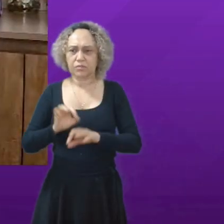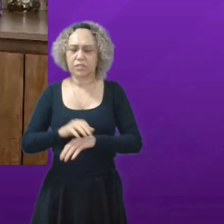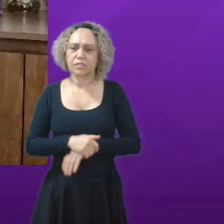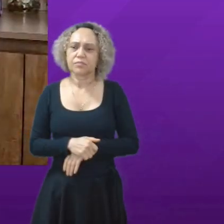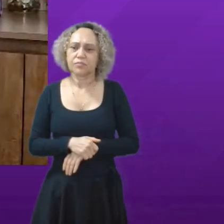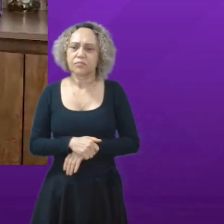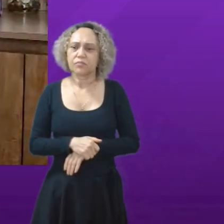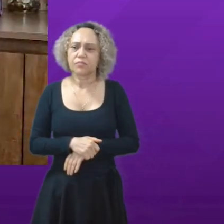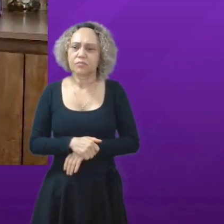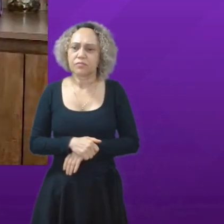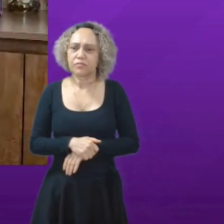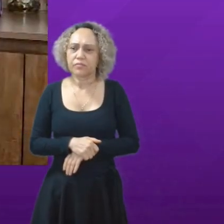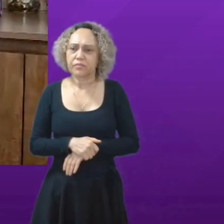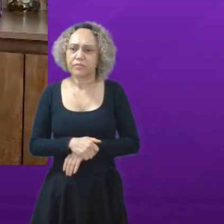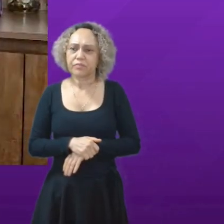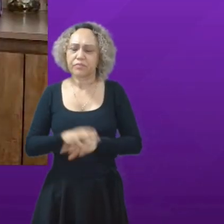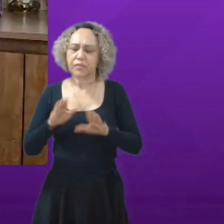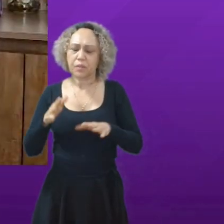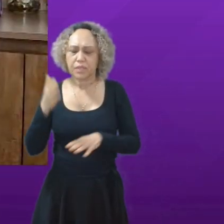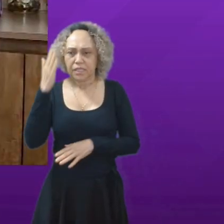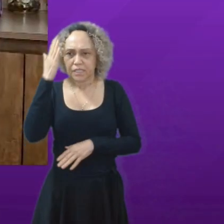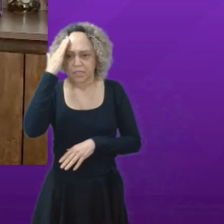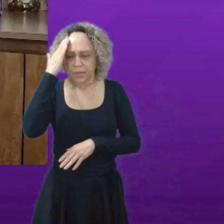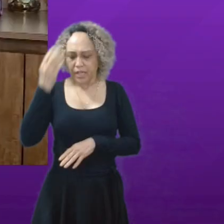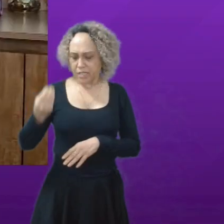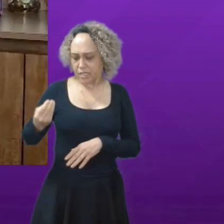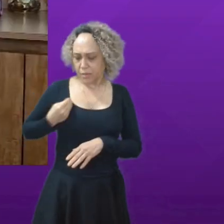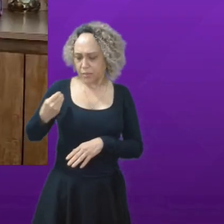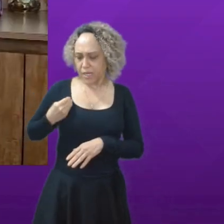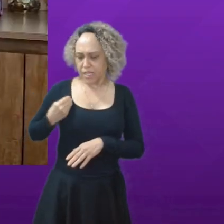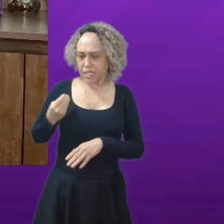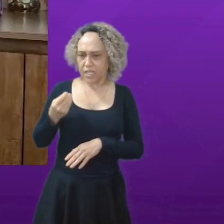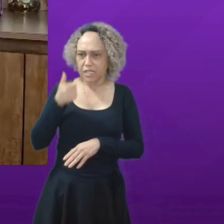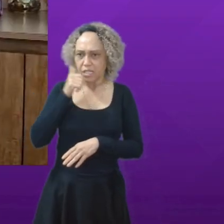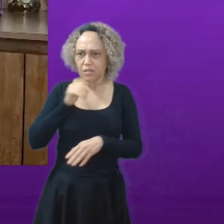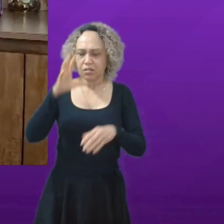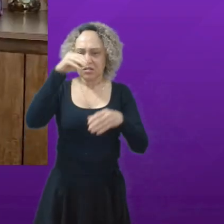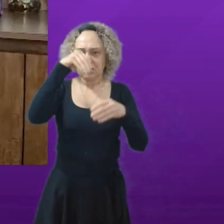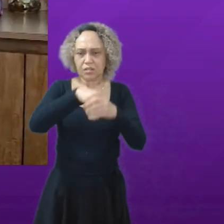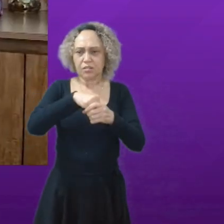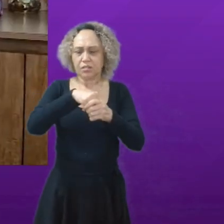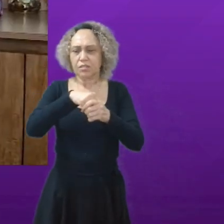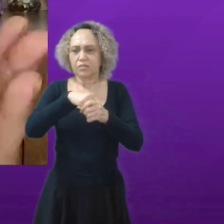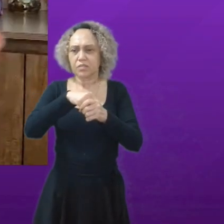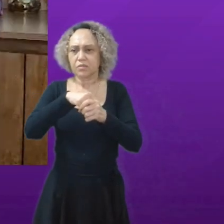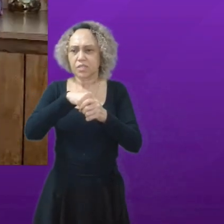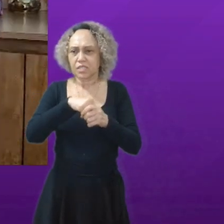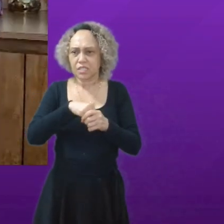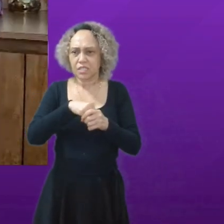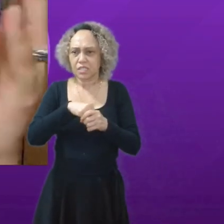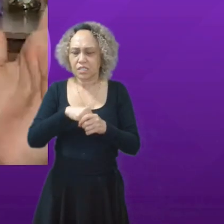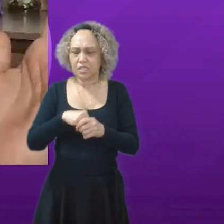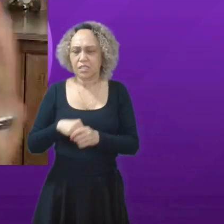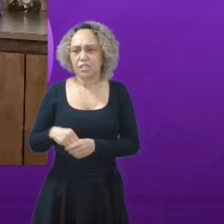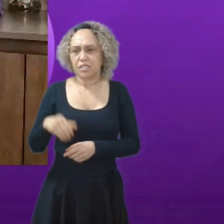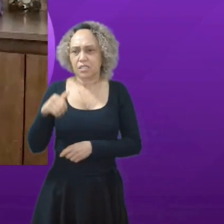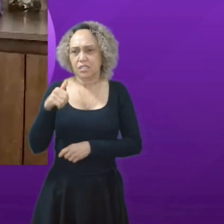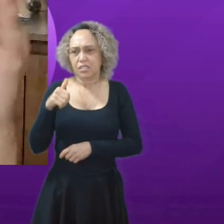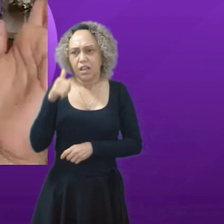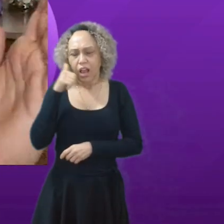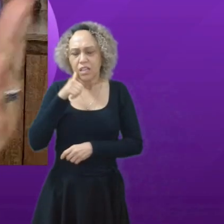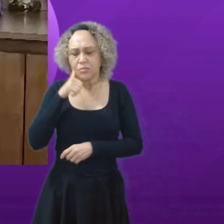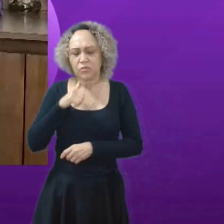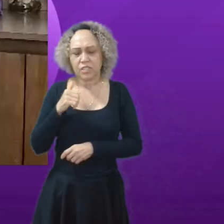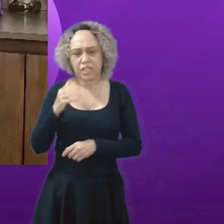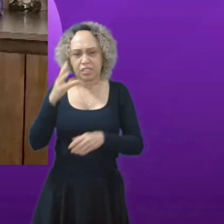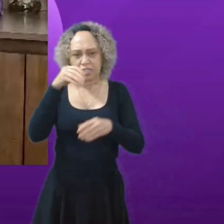para a gente tornar essa presença feminina uma forma, né, a presença das mulheres, e aí a gente abre